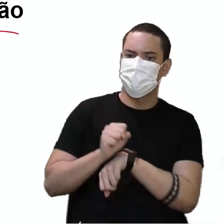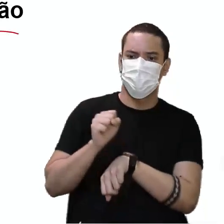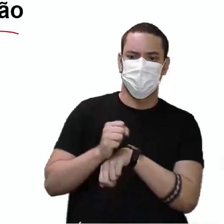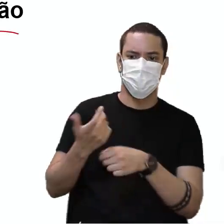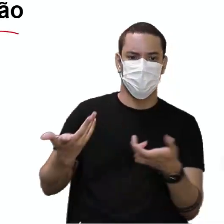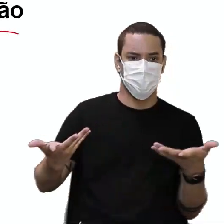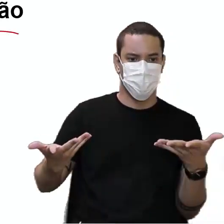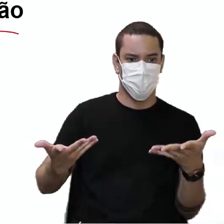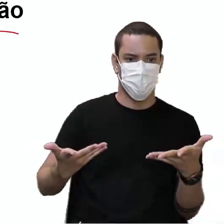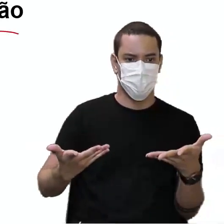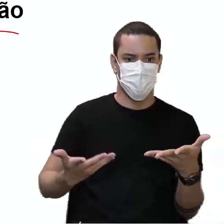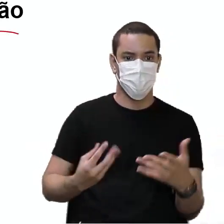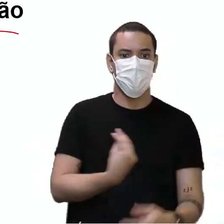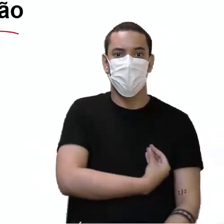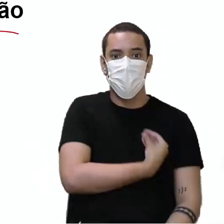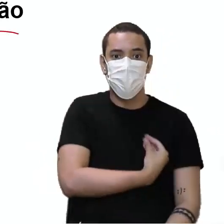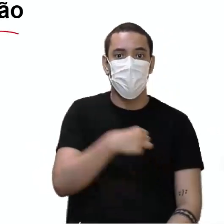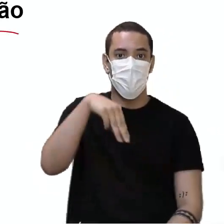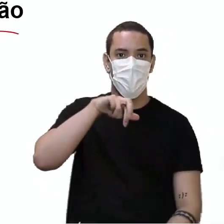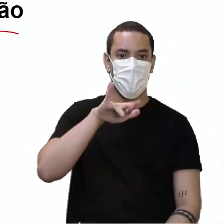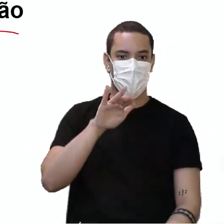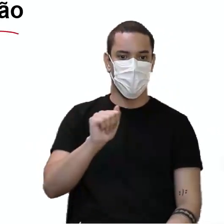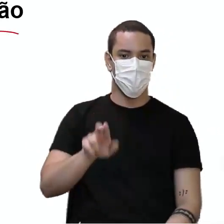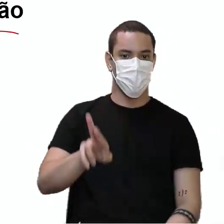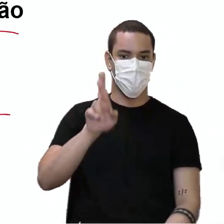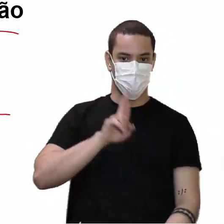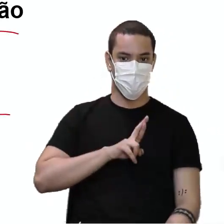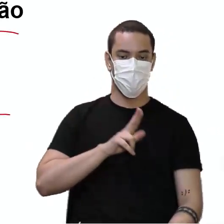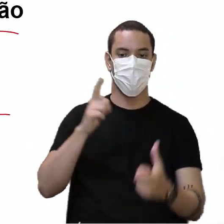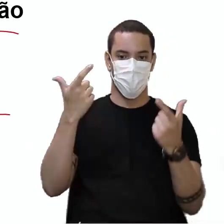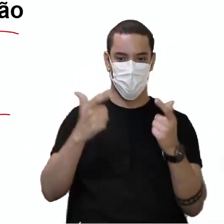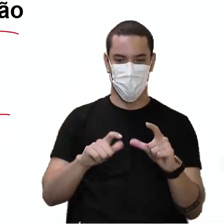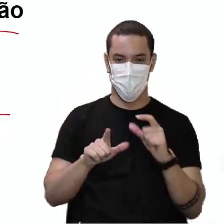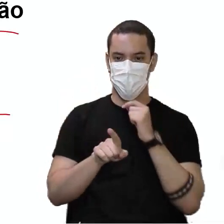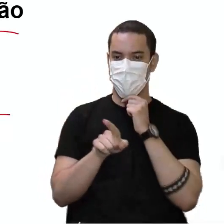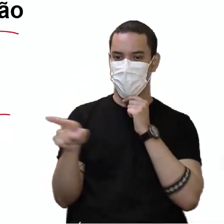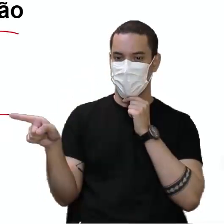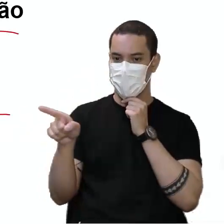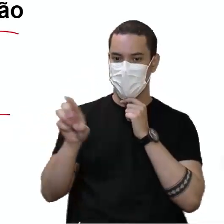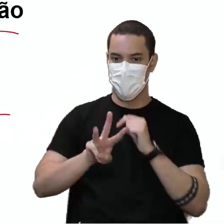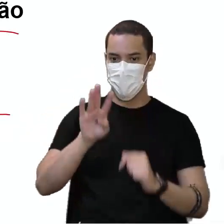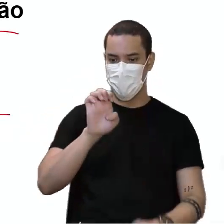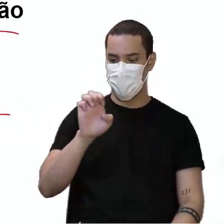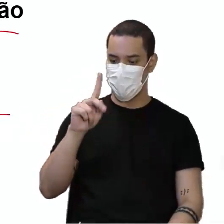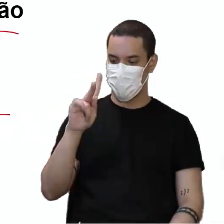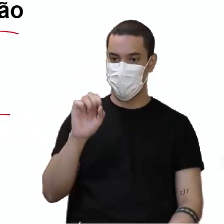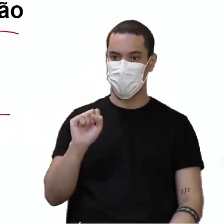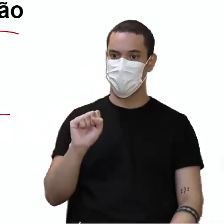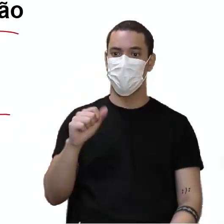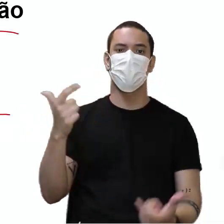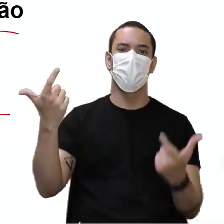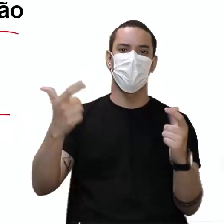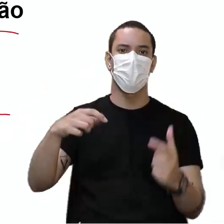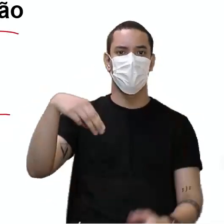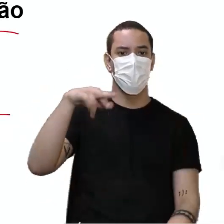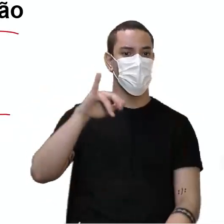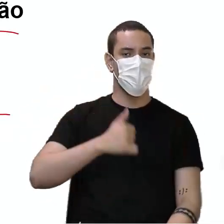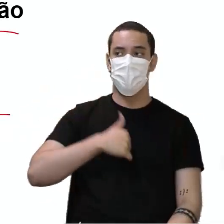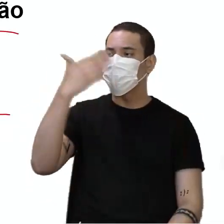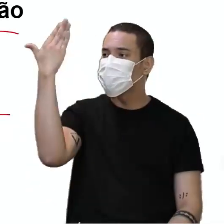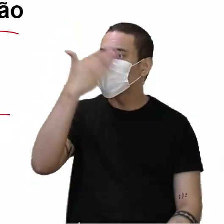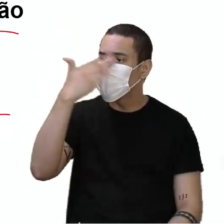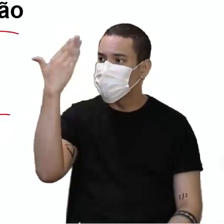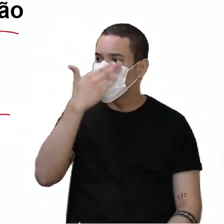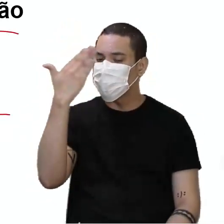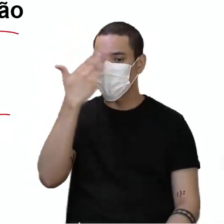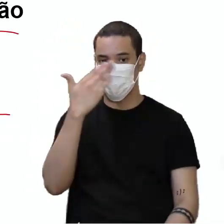is Maria? Onde está Maria? I haven't seen her for weeks. Aí é que a pessoa fala, onde está Maria? Eu não a vejo.